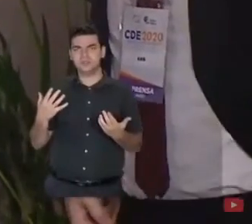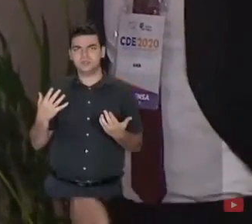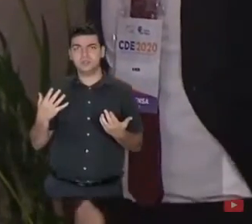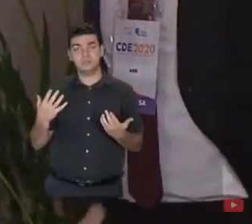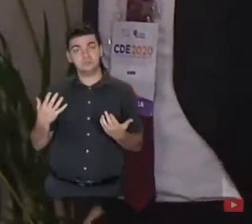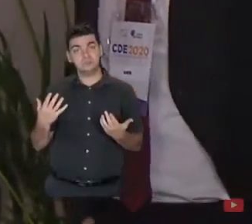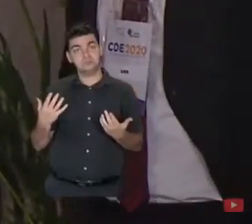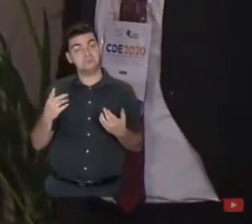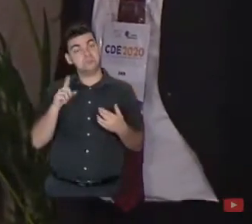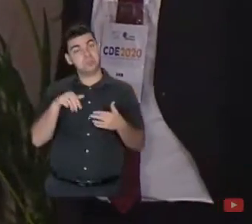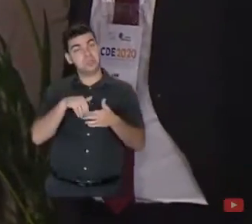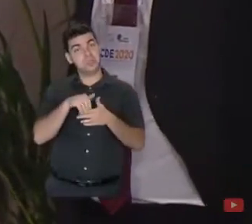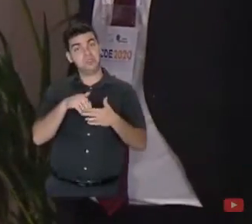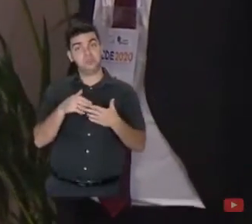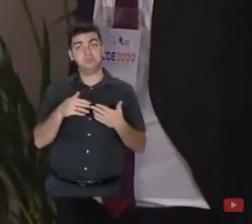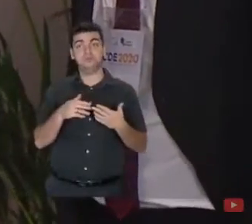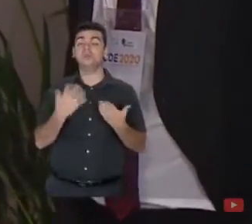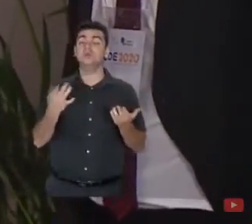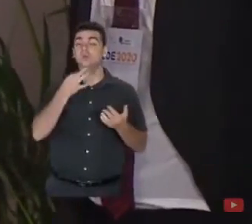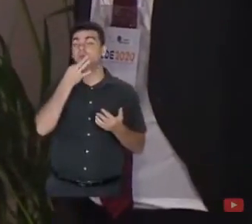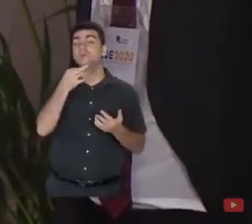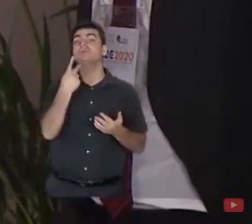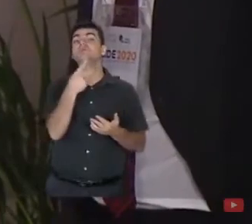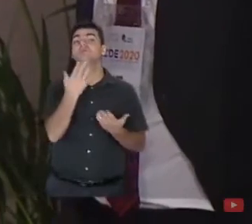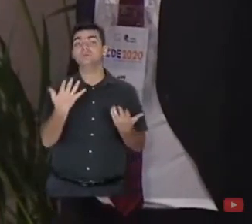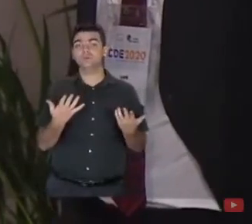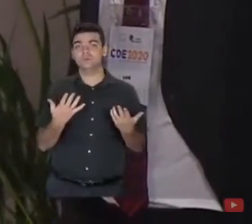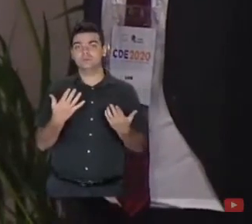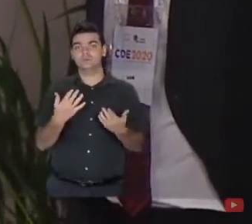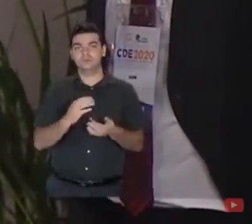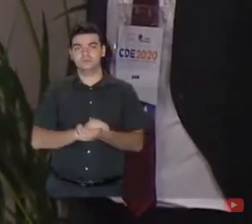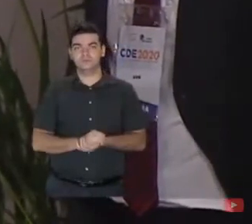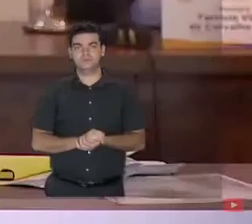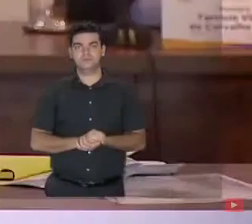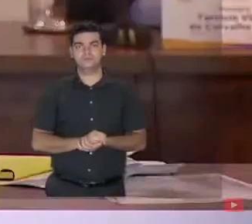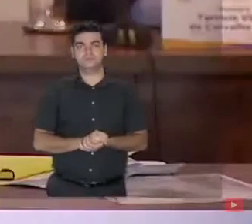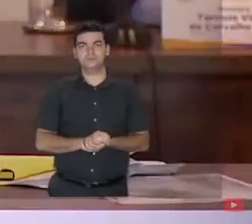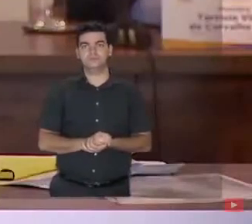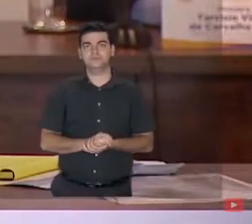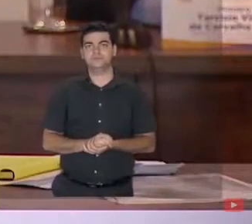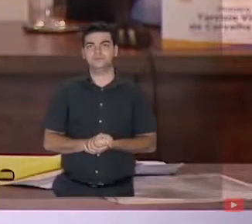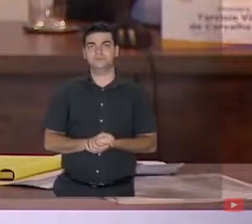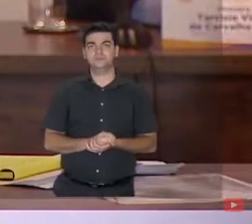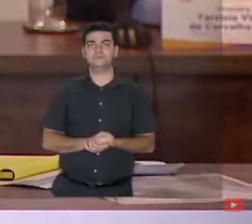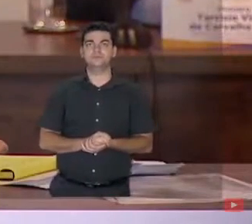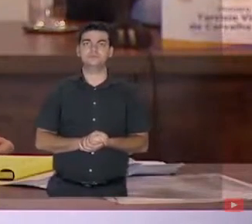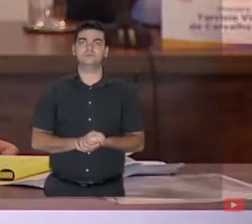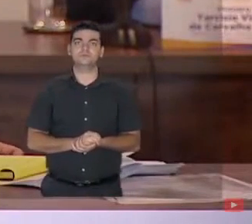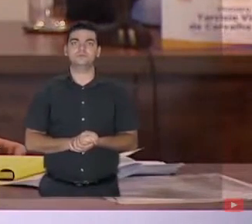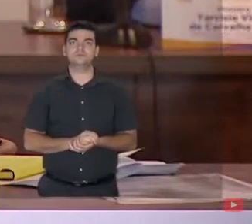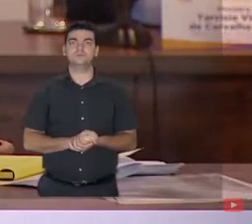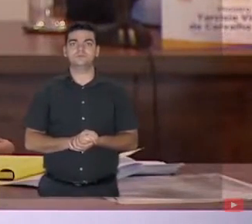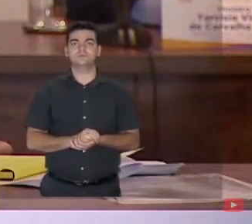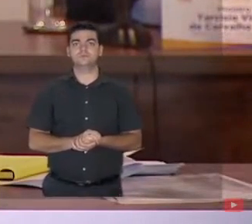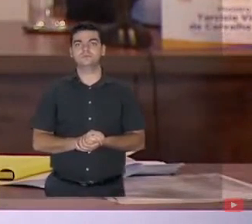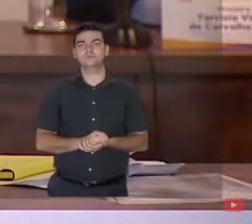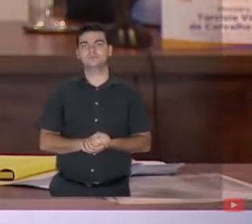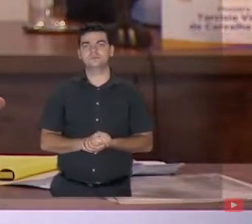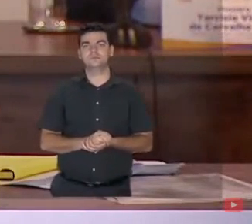eleição. E aí eu gostaria de ouvi-lo sobre esses números. Ok. Luciana,